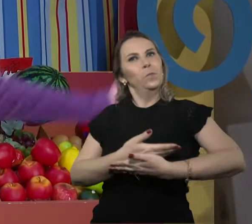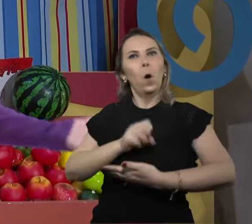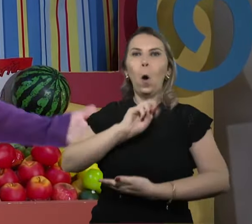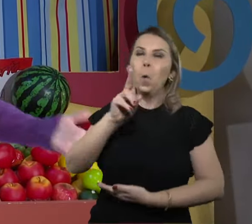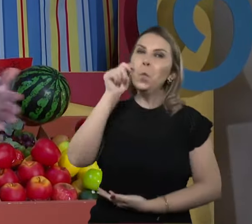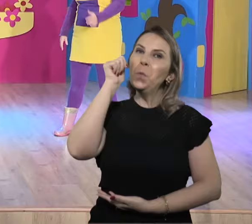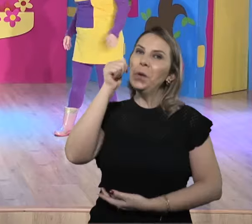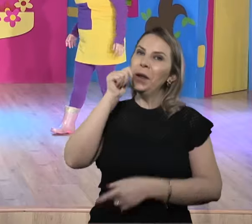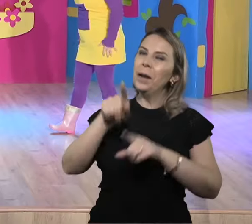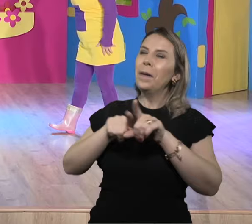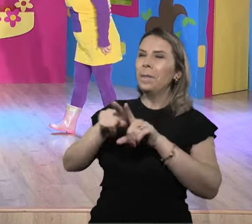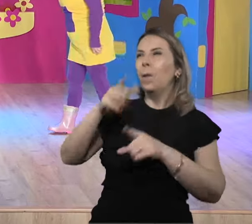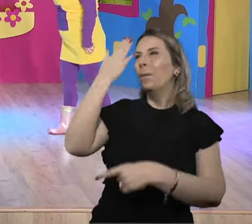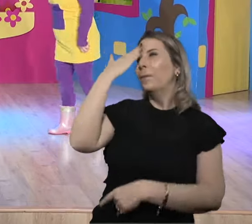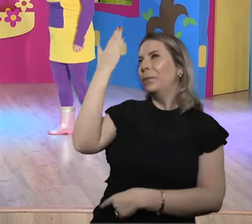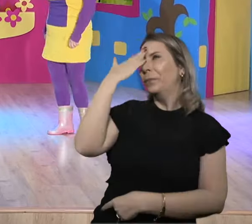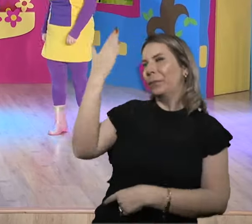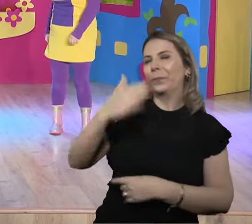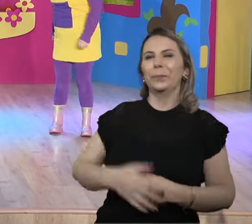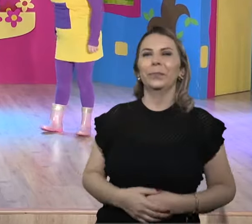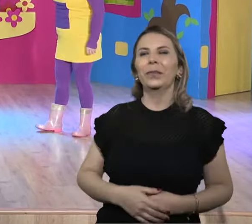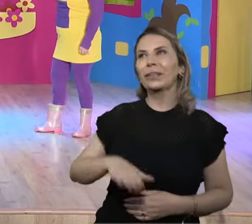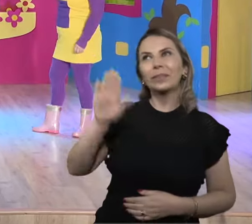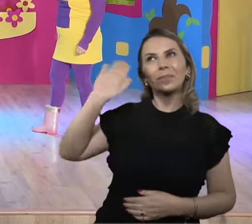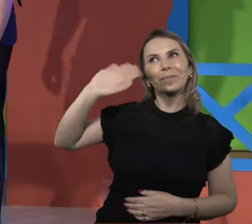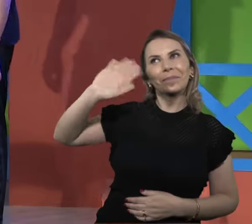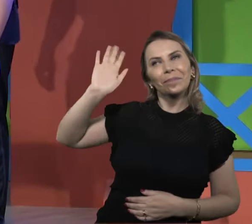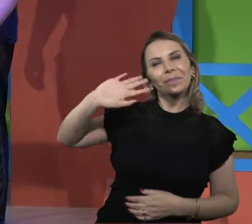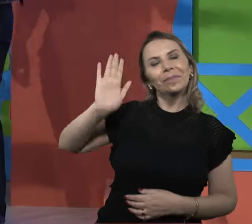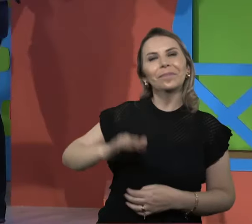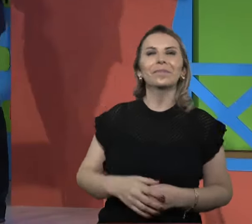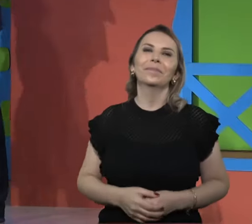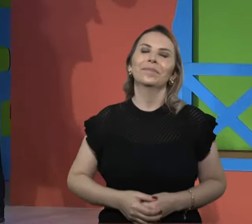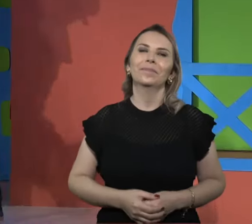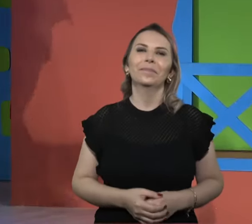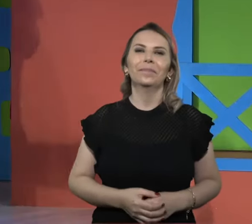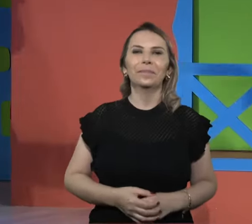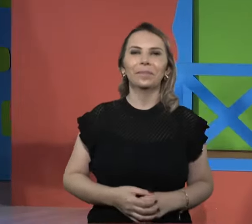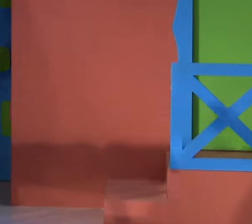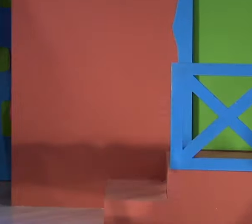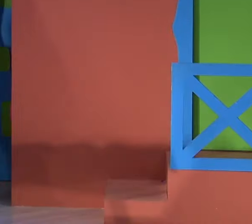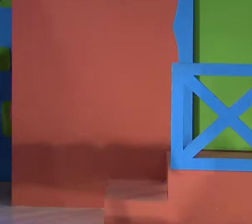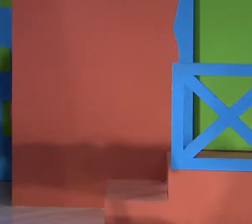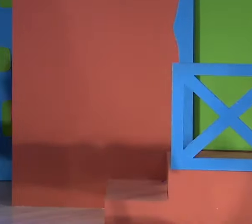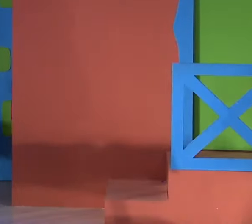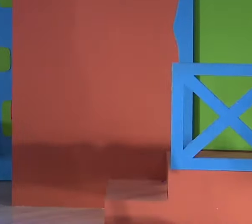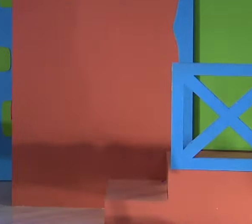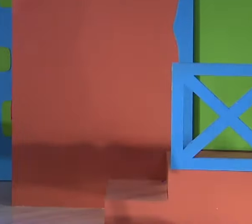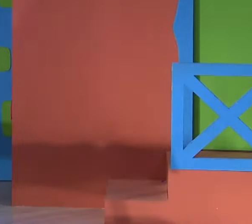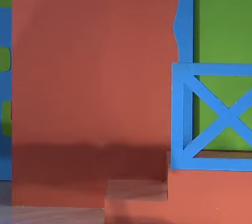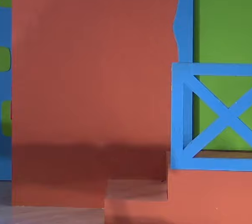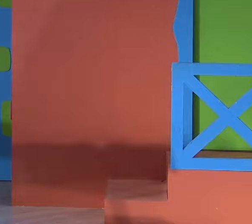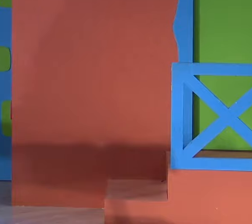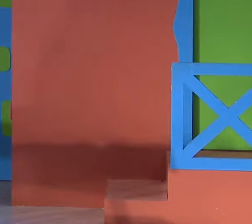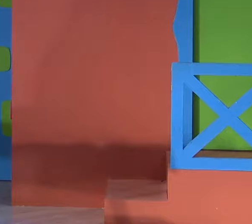ou irmãzinha. Muito obrigado, viu, Pamonha? Tchau, Pamonha!